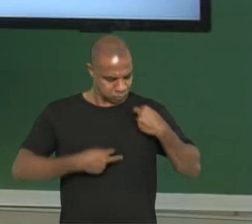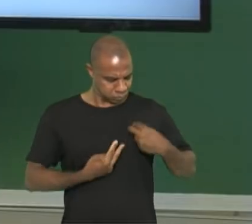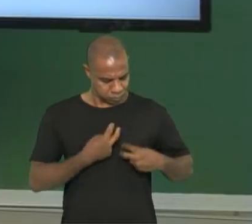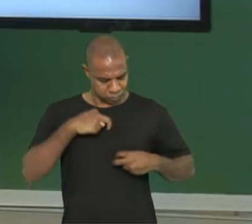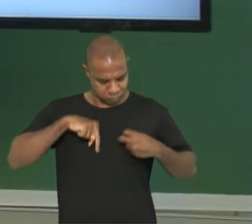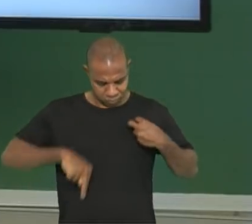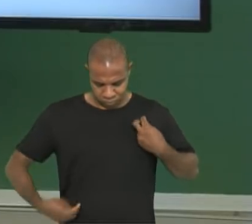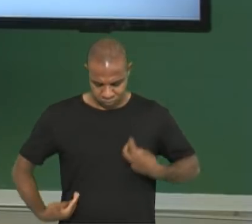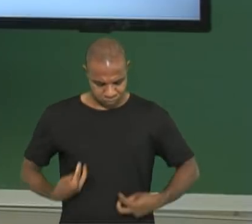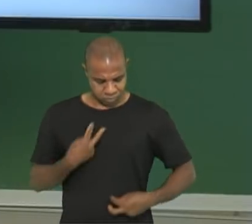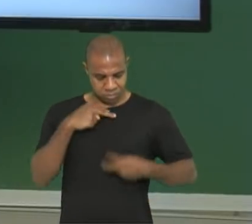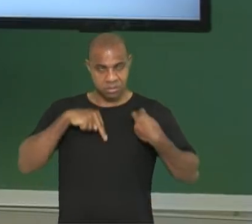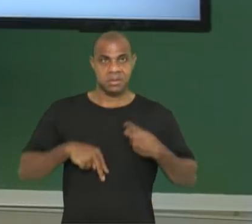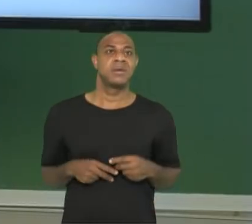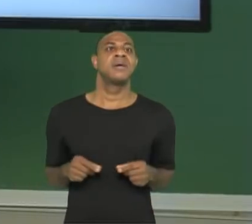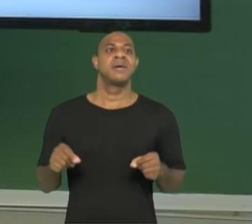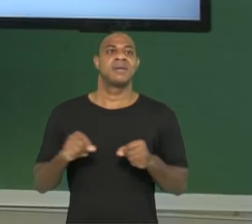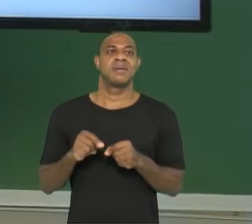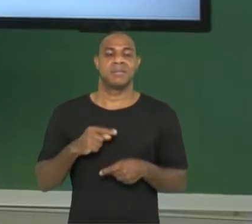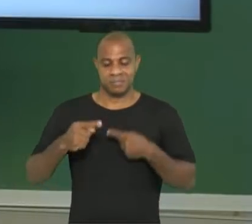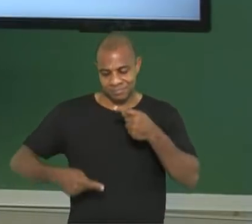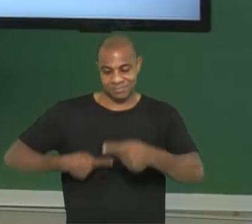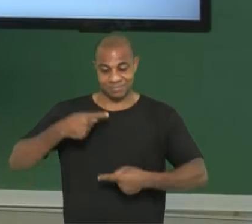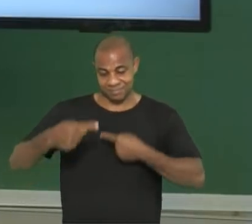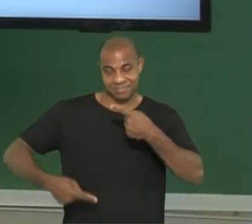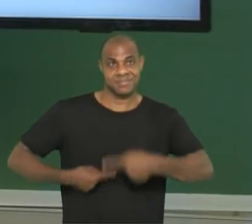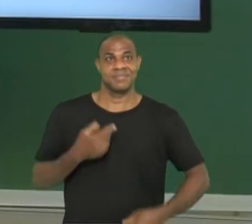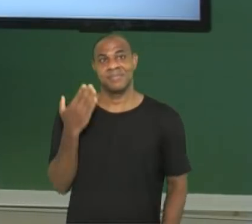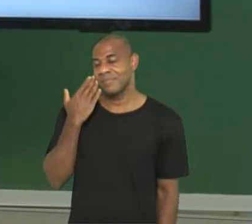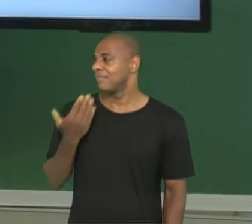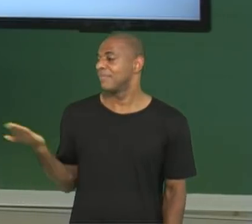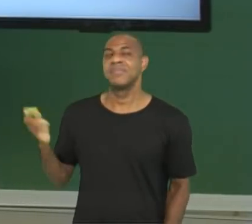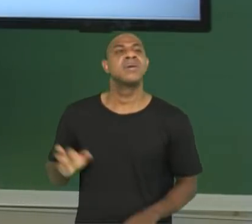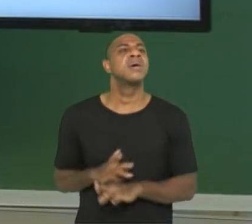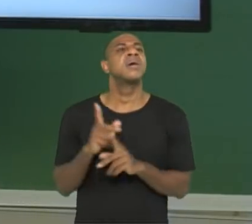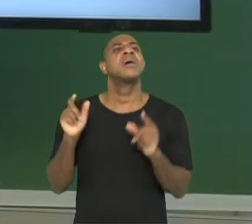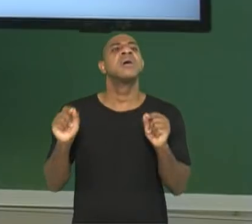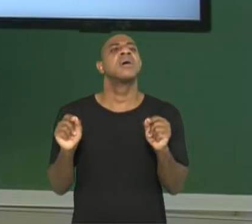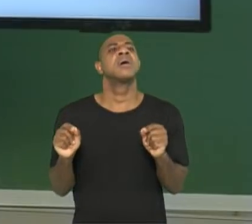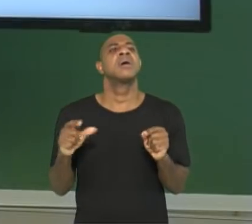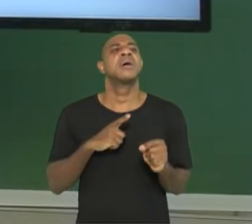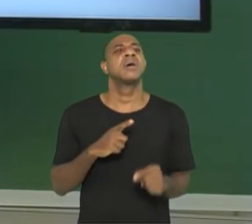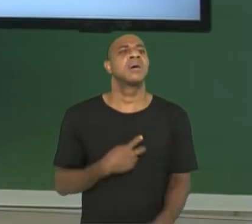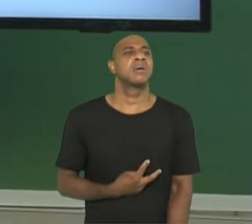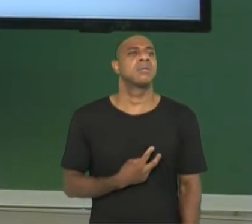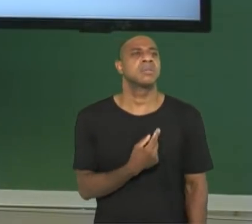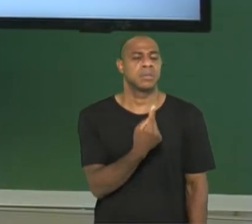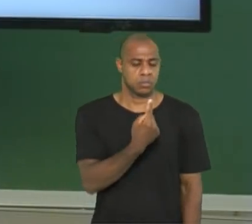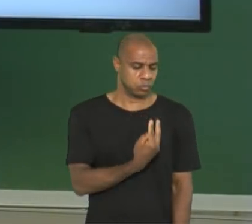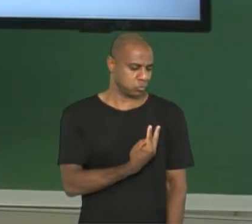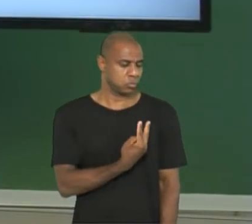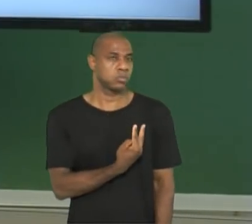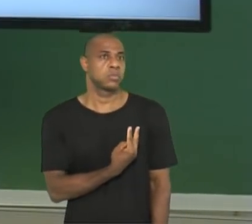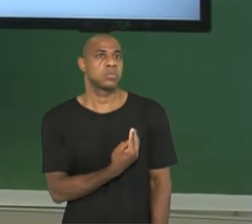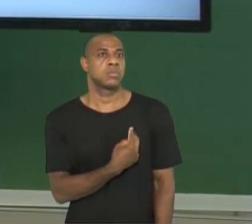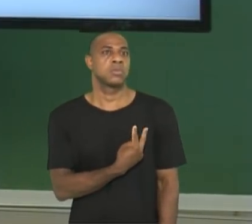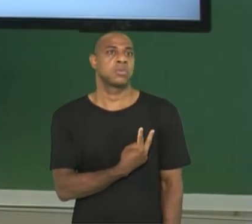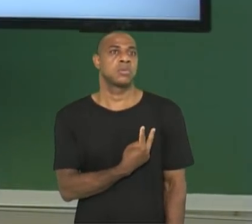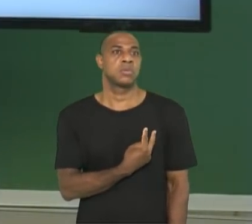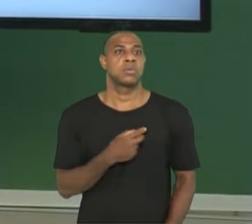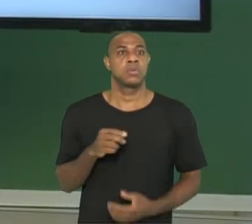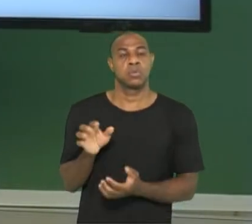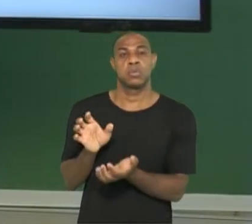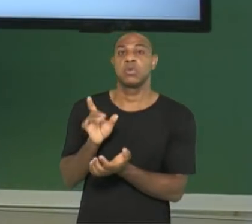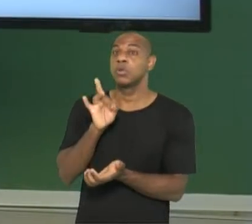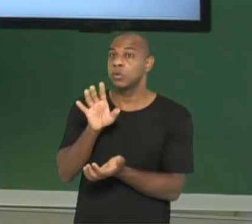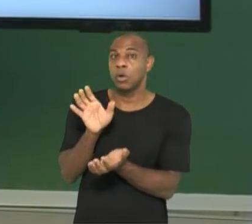pulmão e fica fazendo esse sentido, esse ciclo. A diferença é que aqui tem um ventrículo a menos. Só o crocodilo que tem